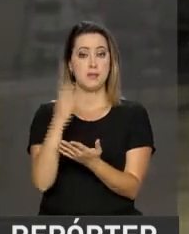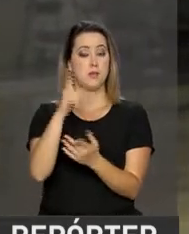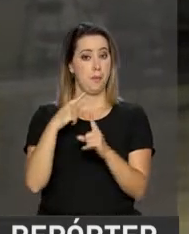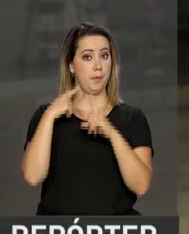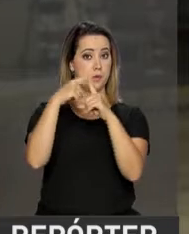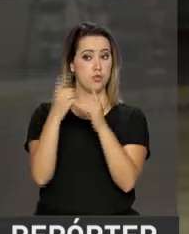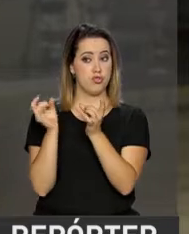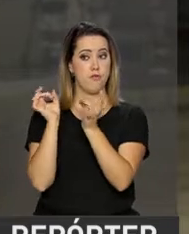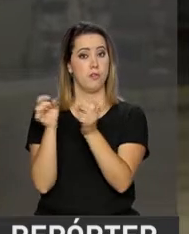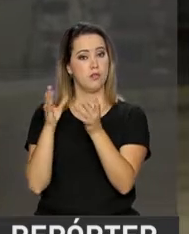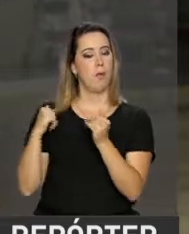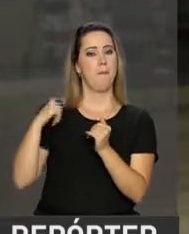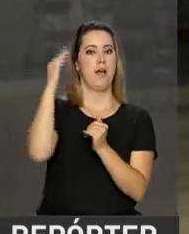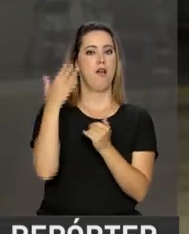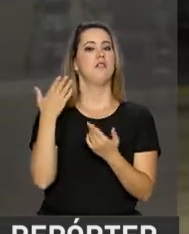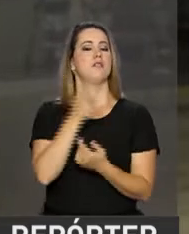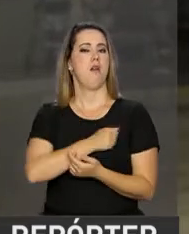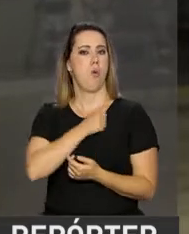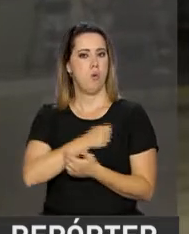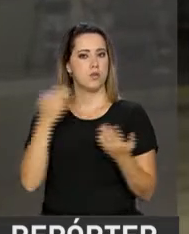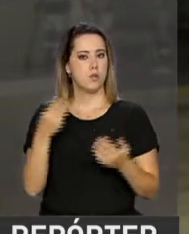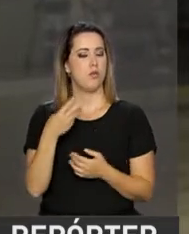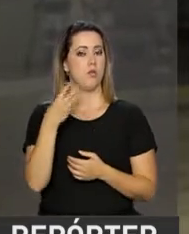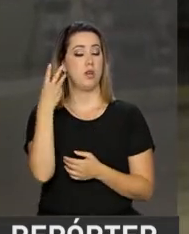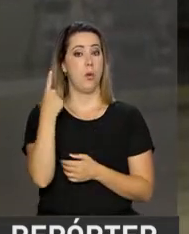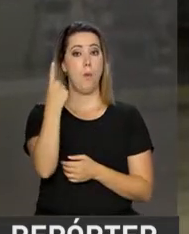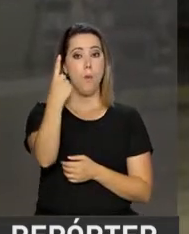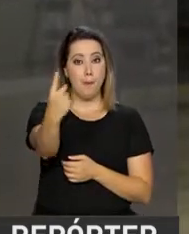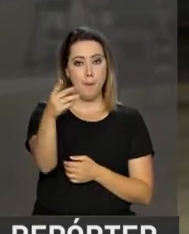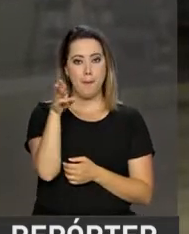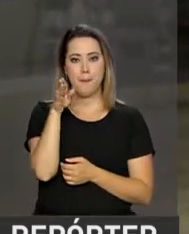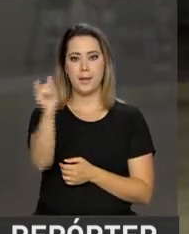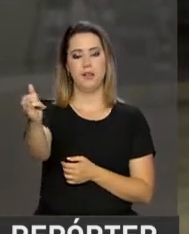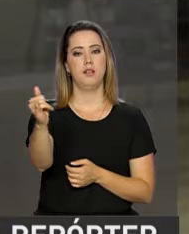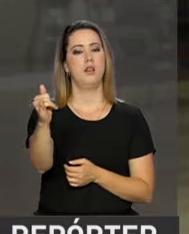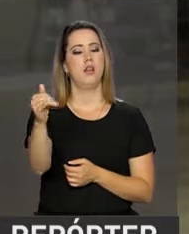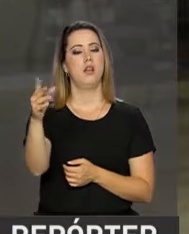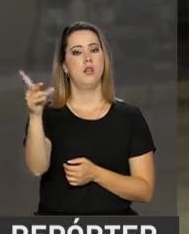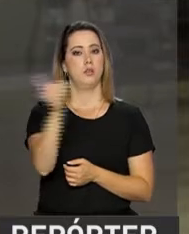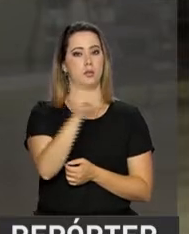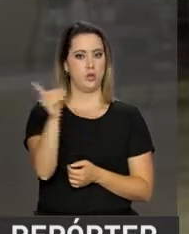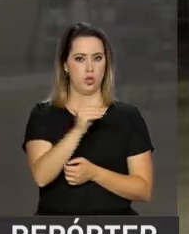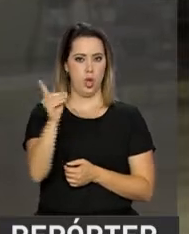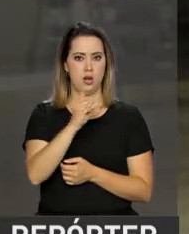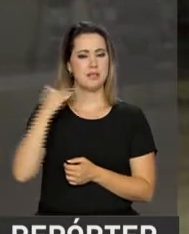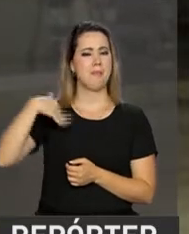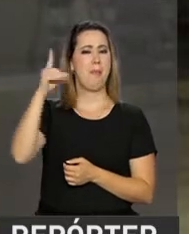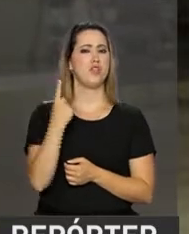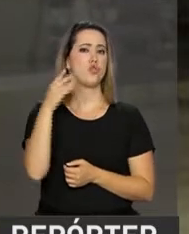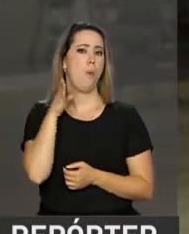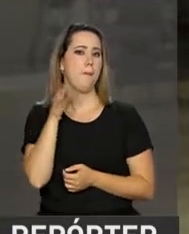semana de agosto exatamente em 1 bilhão e 300 milhões de dólares ou seja